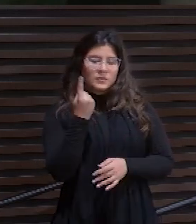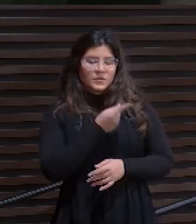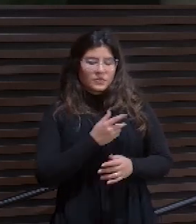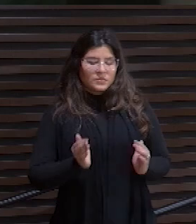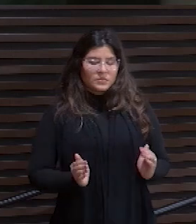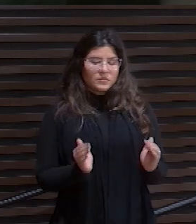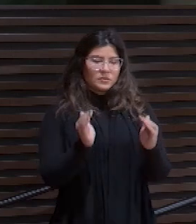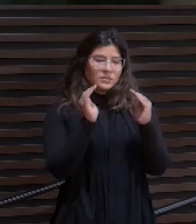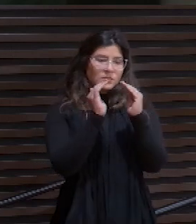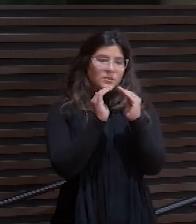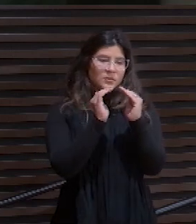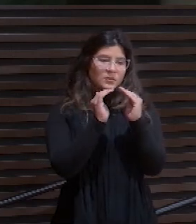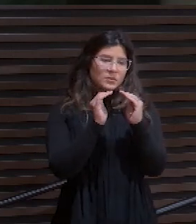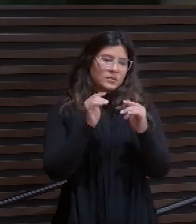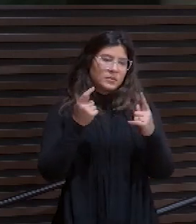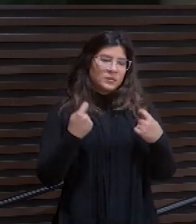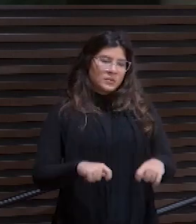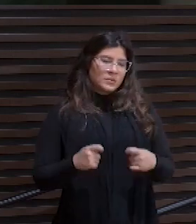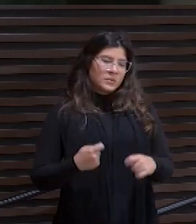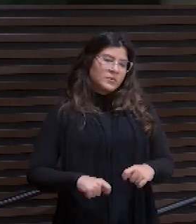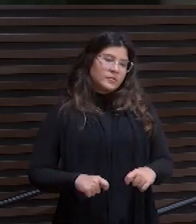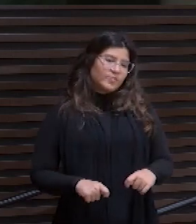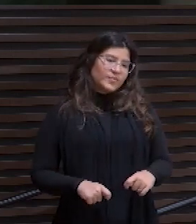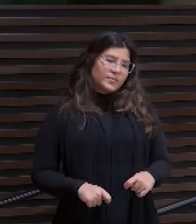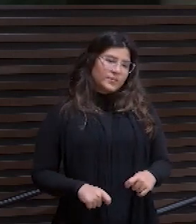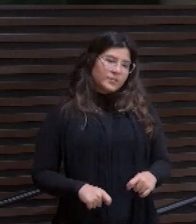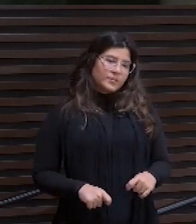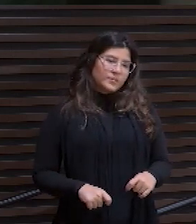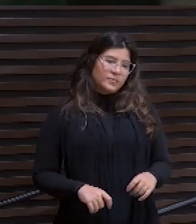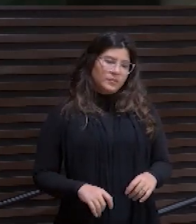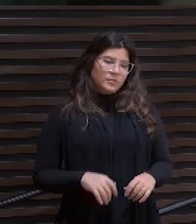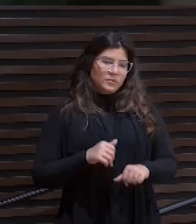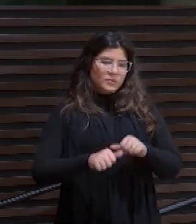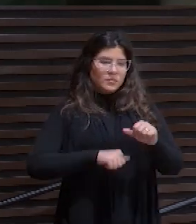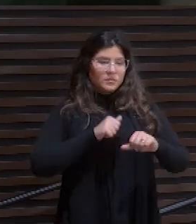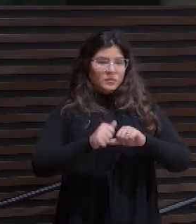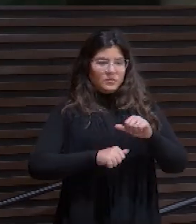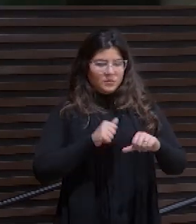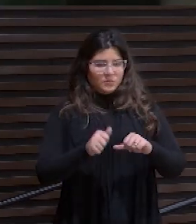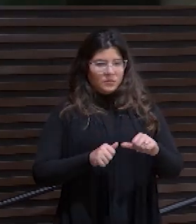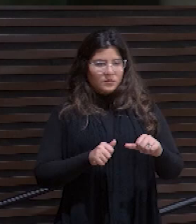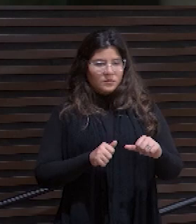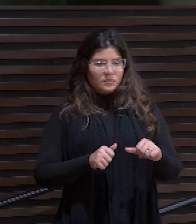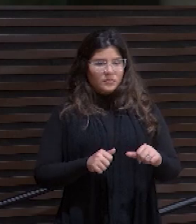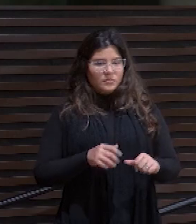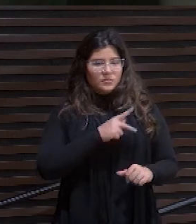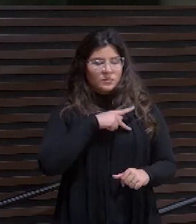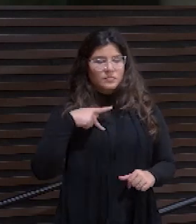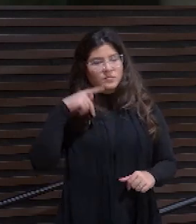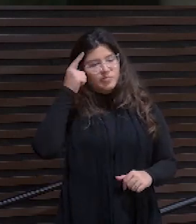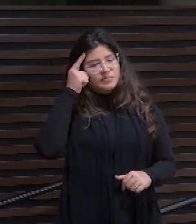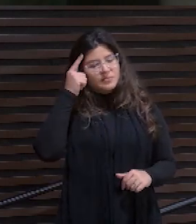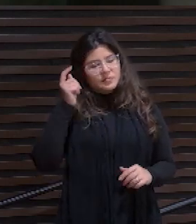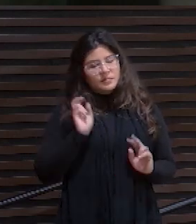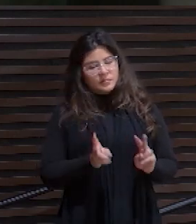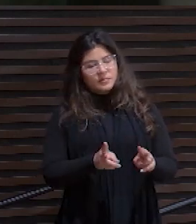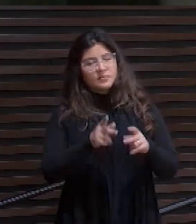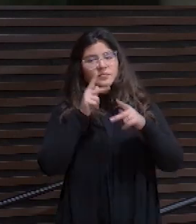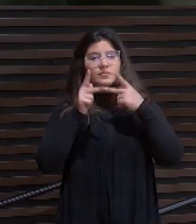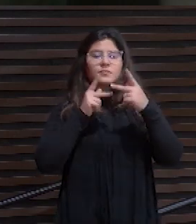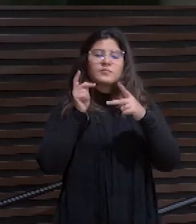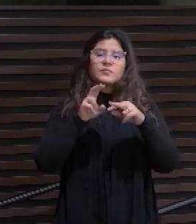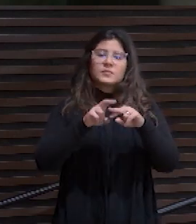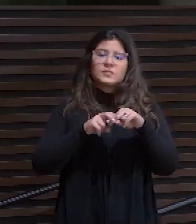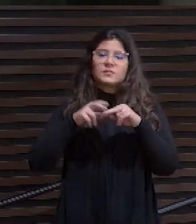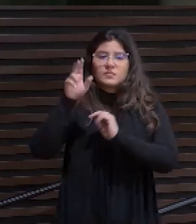precisam ser novos e renovados no curso da história, assim como o pastor Guilherme já falou muito sobre isso. É por isso que o